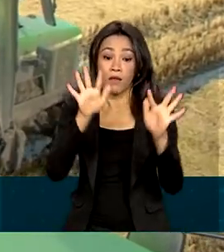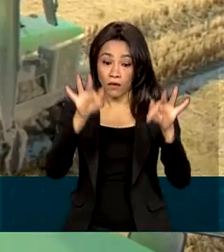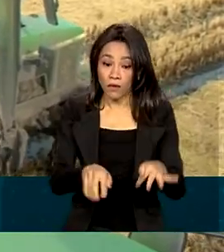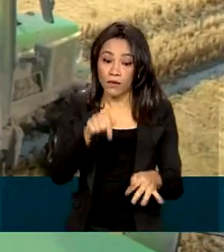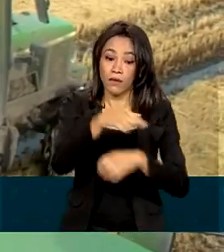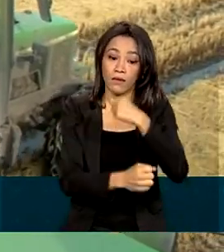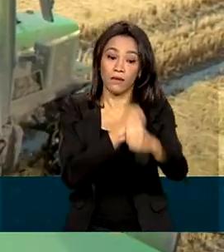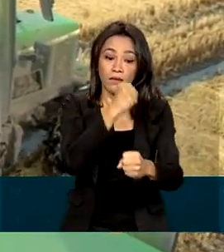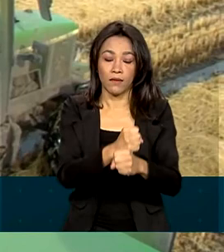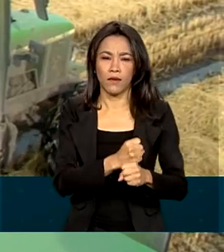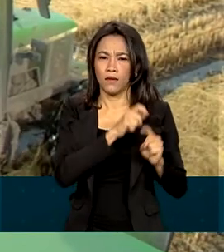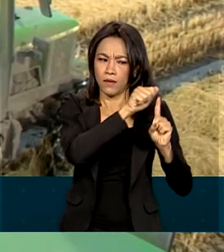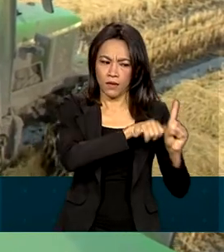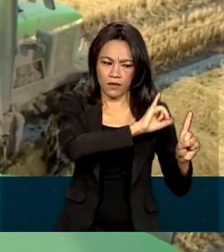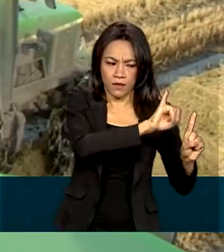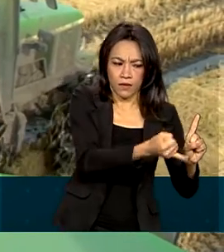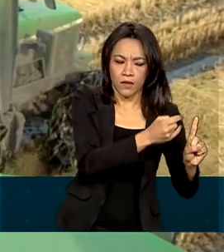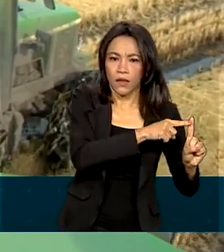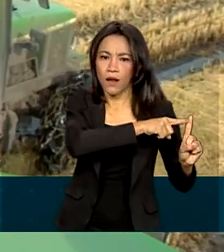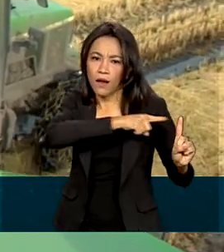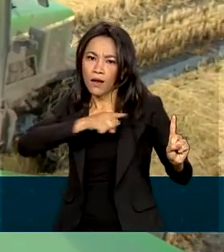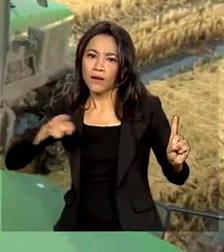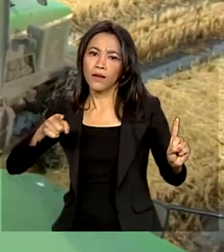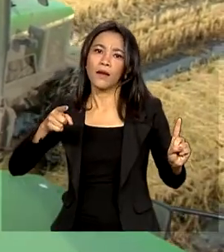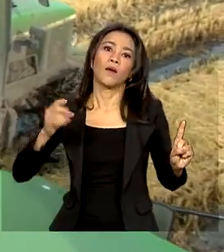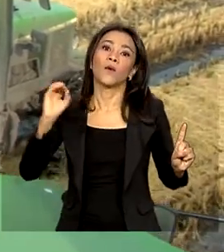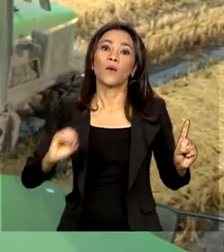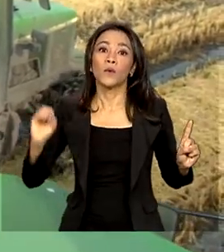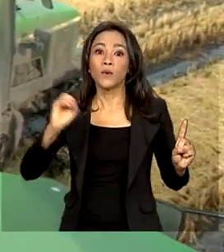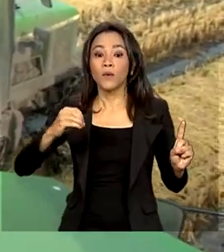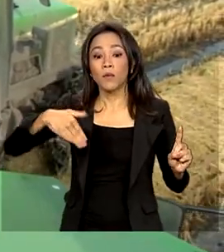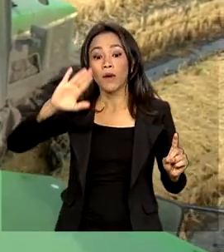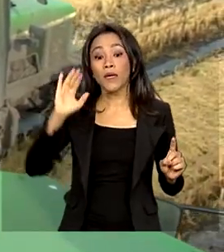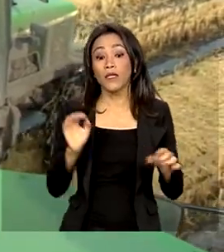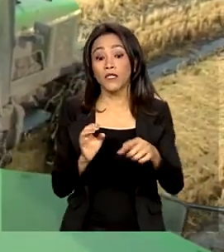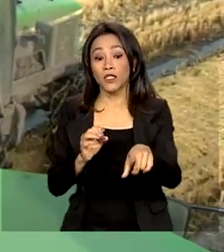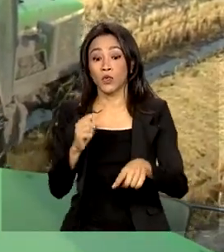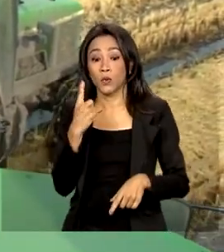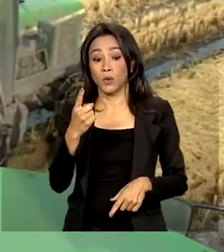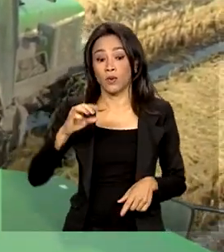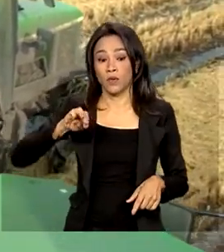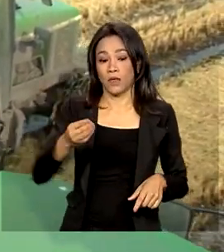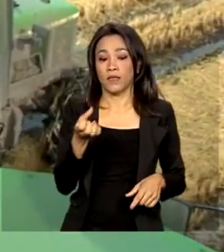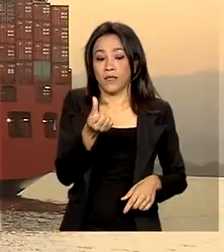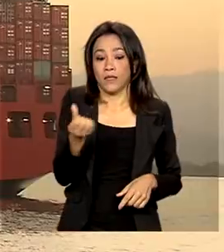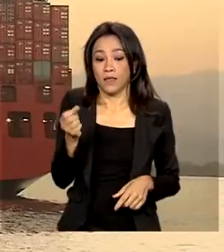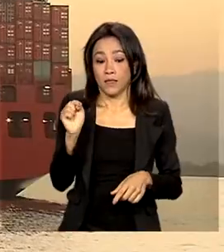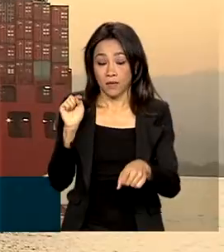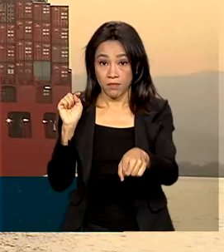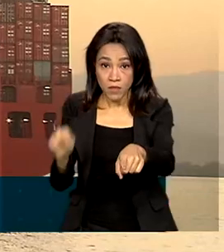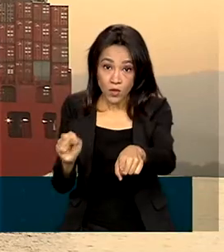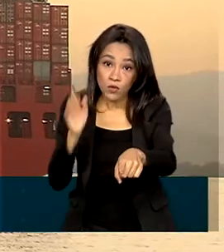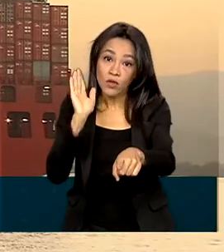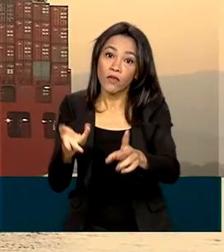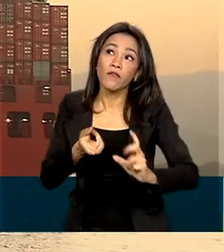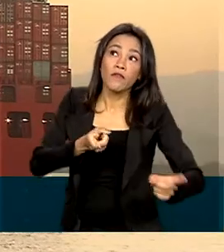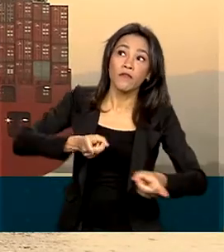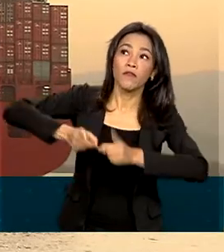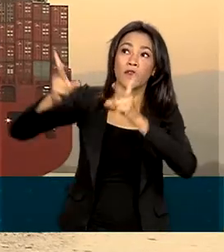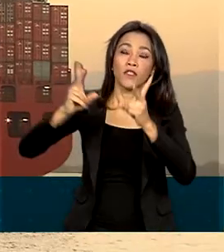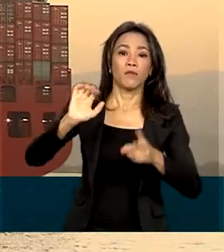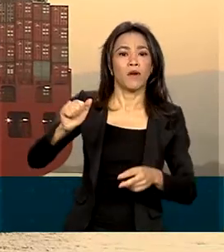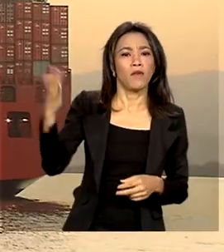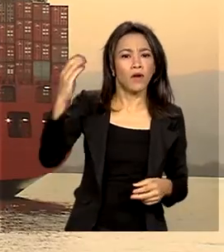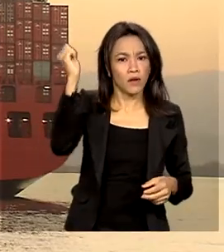De janeiro a outubro, mais de 1 milhão e 600 mil toneladas do grão foram vendidas ao exterior, com uma receita de